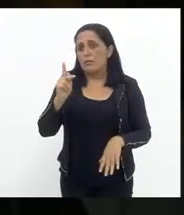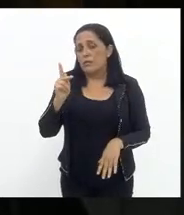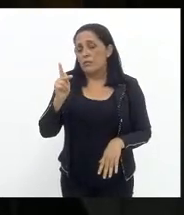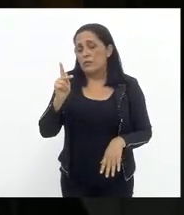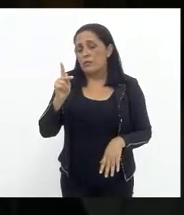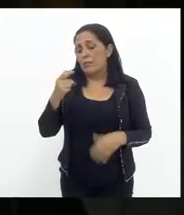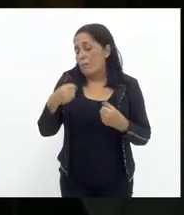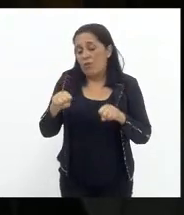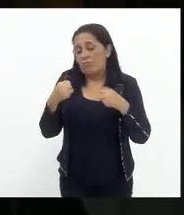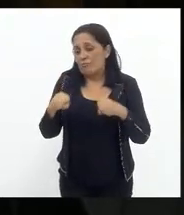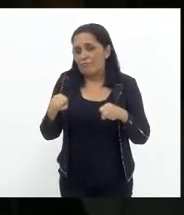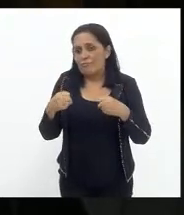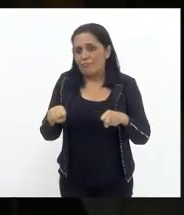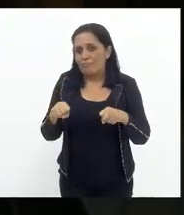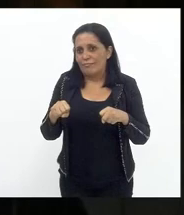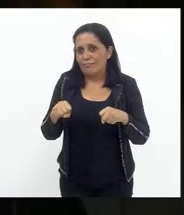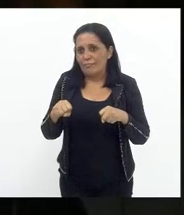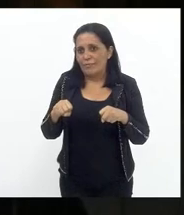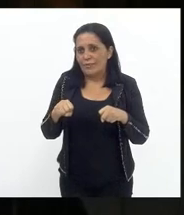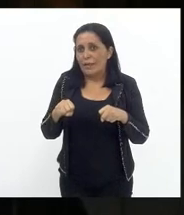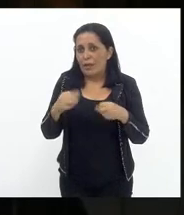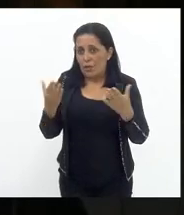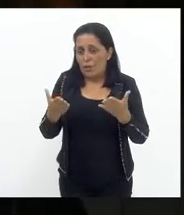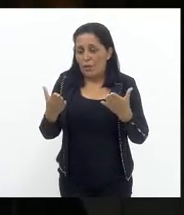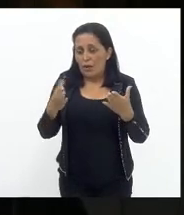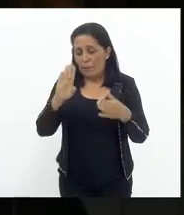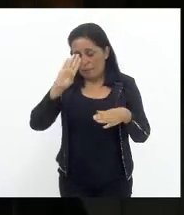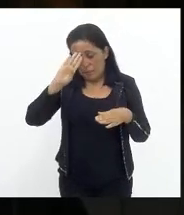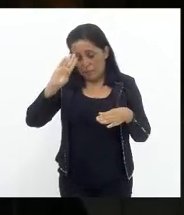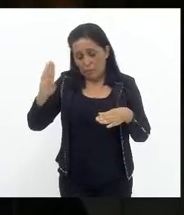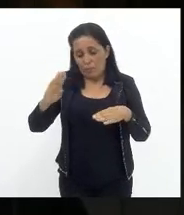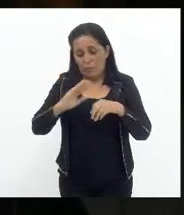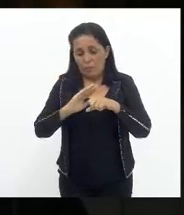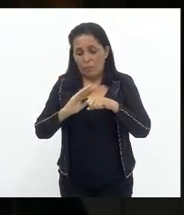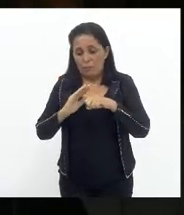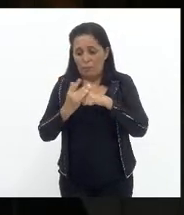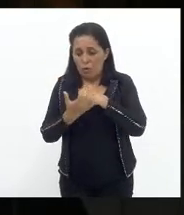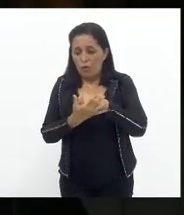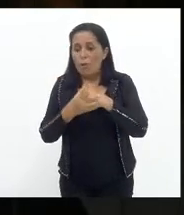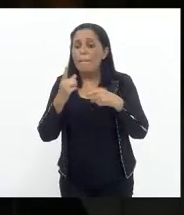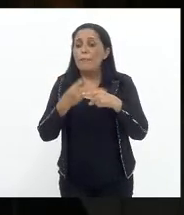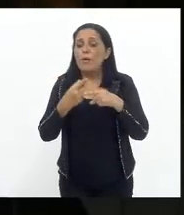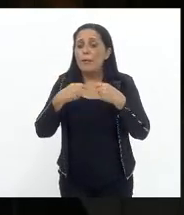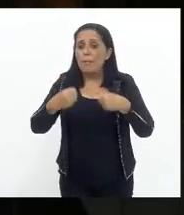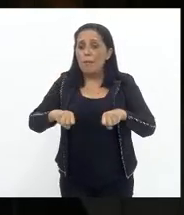principalmente em período da Covid, nas entregas